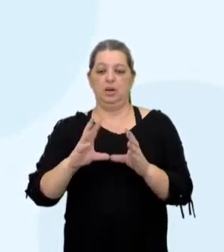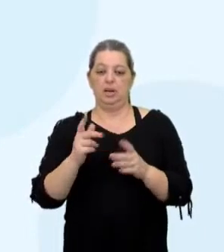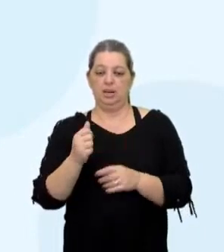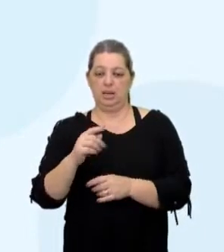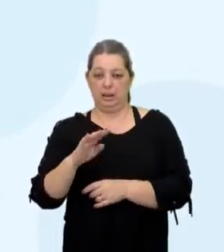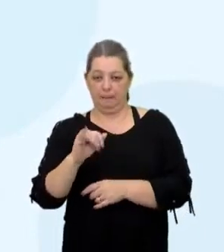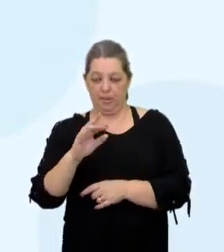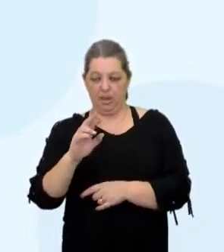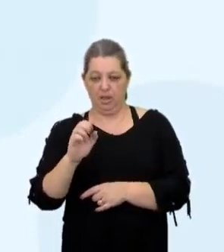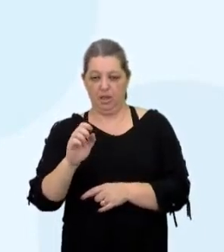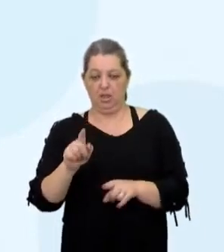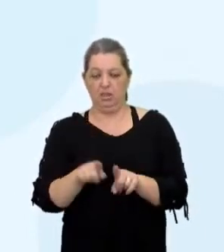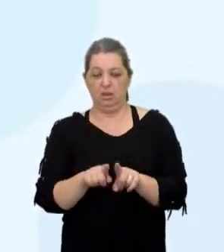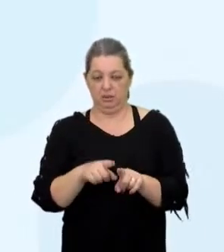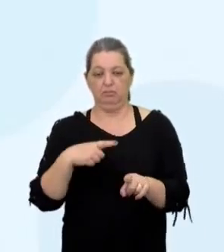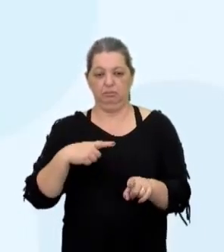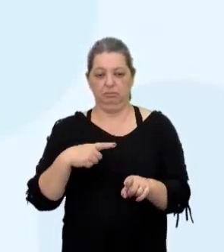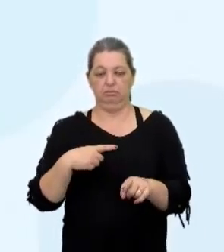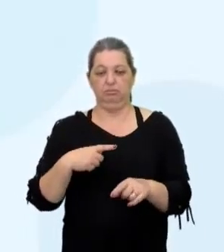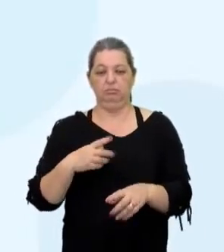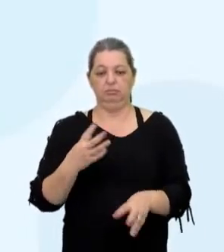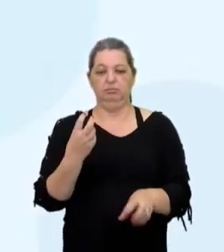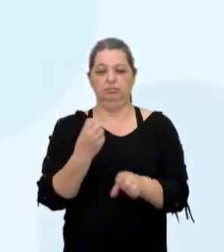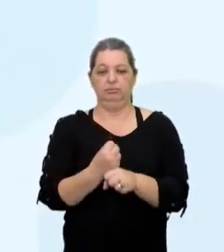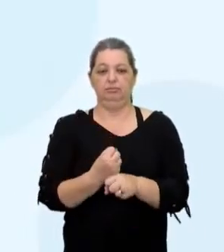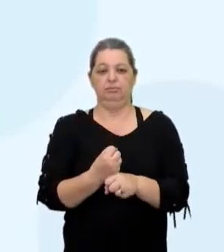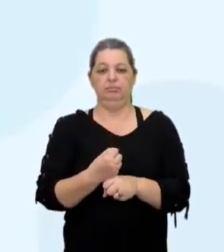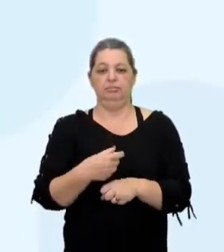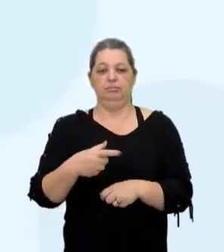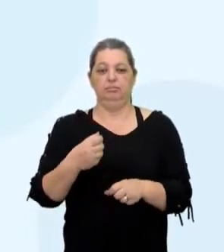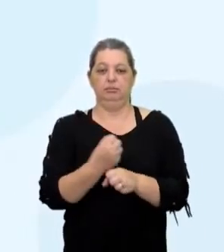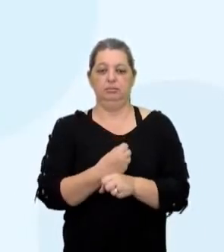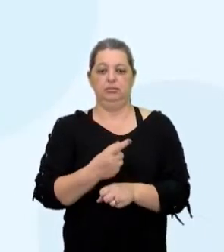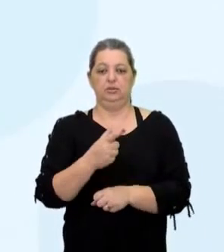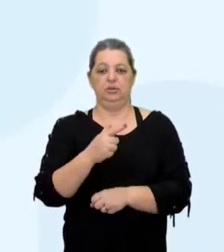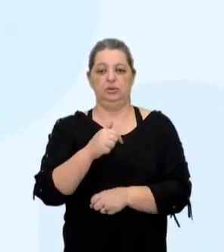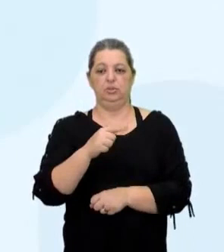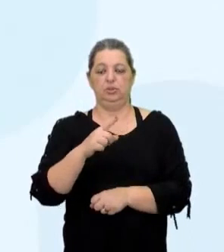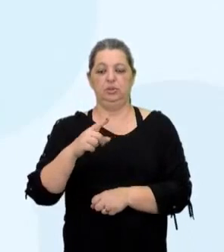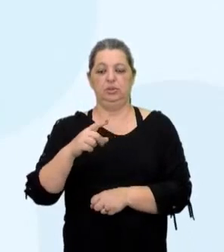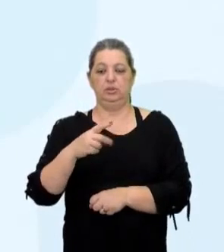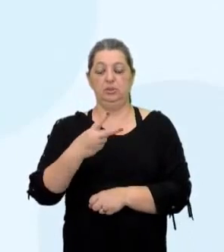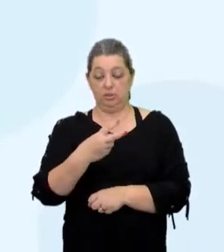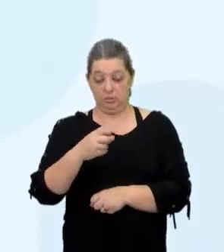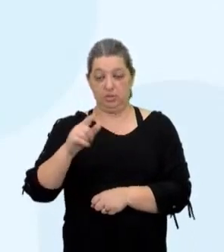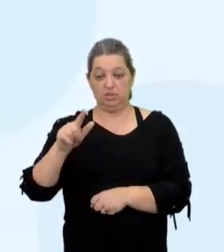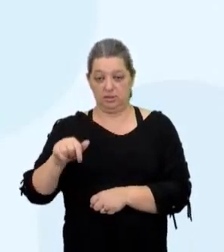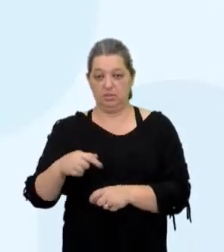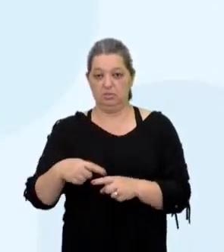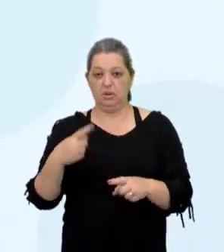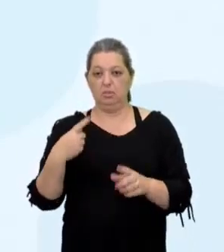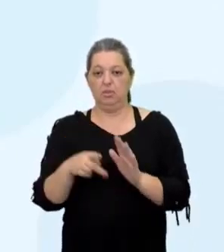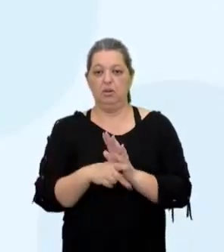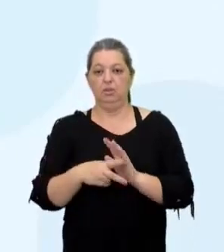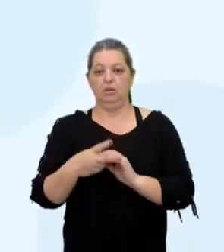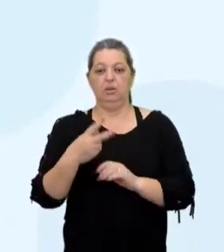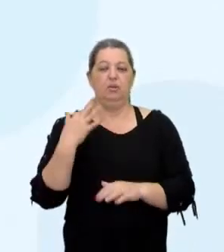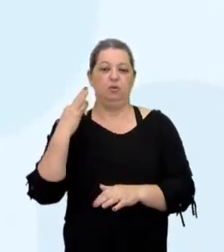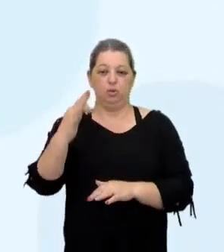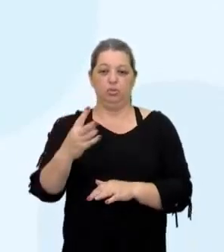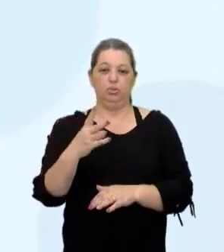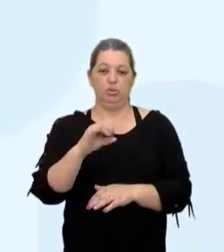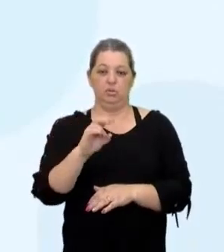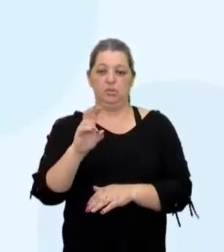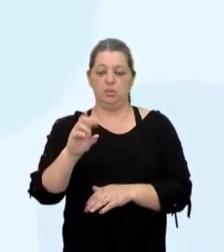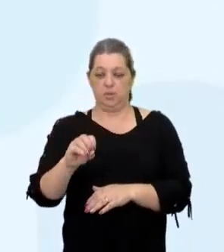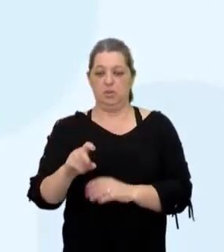1.259.060 quilotoneladas aí em 2017. E aí tá lá o quadro em amarelo, para 2050 se estima um rápido aumento da geração